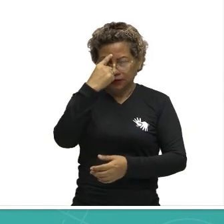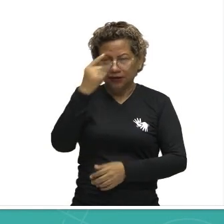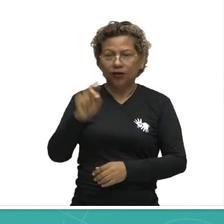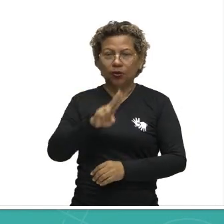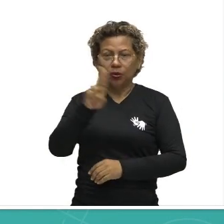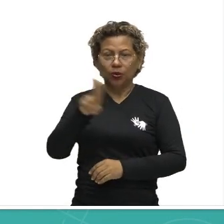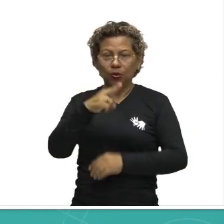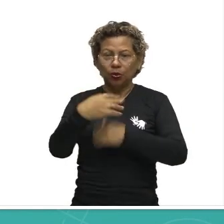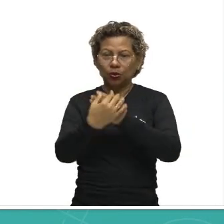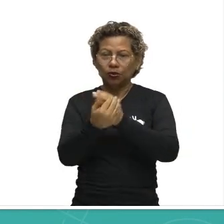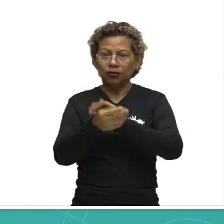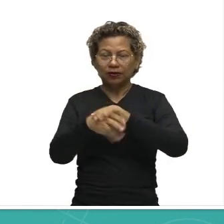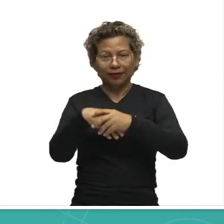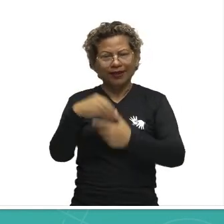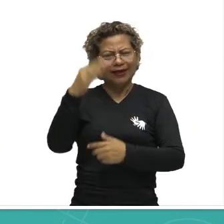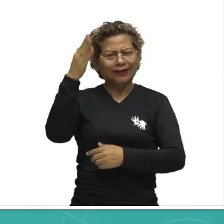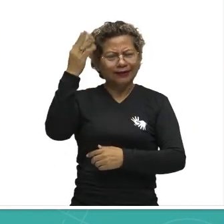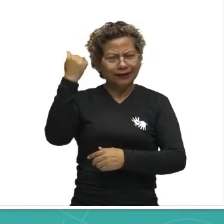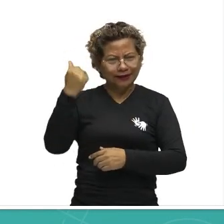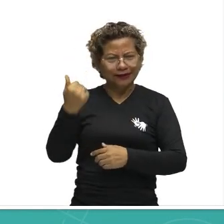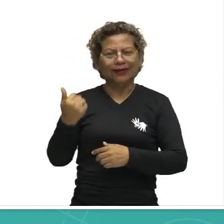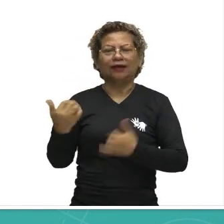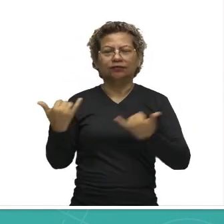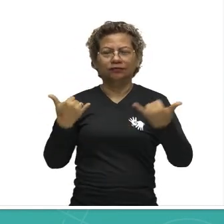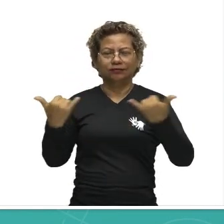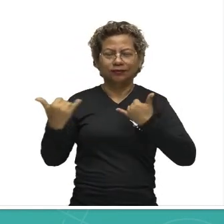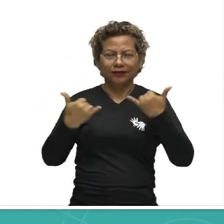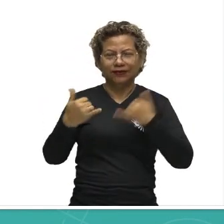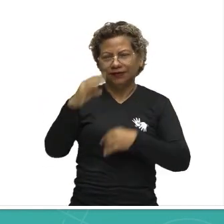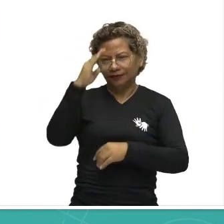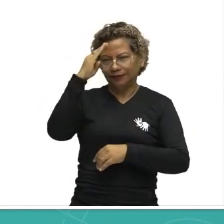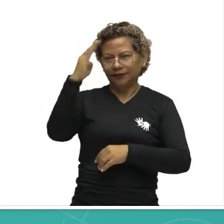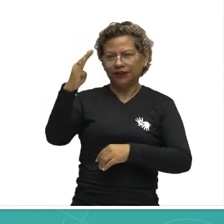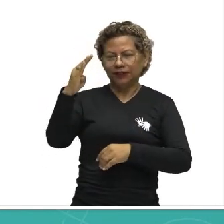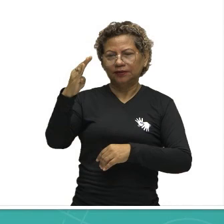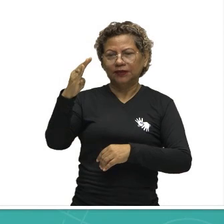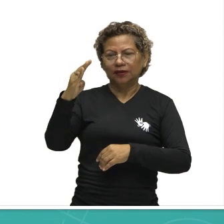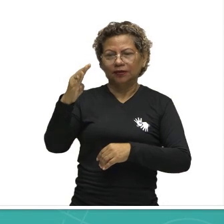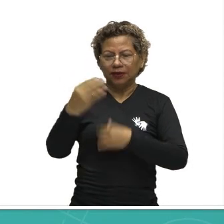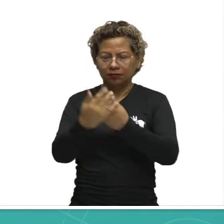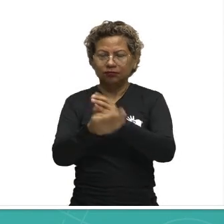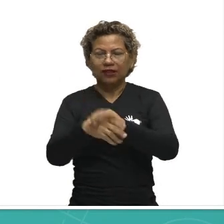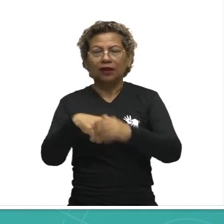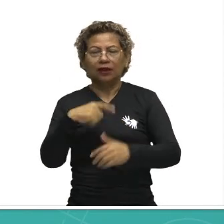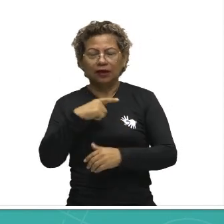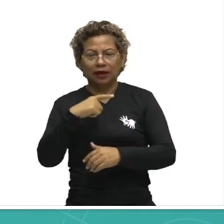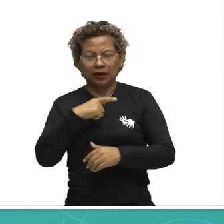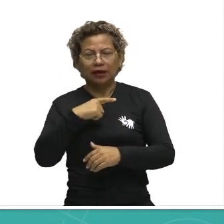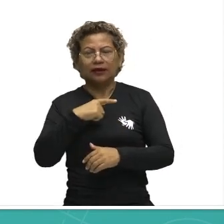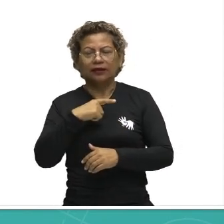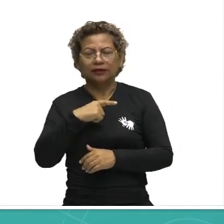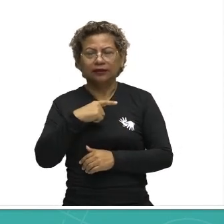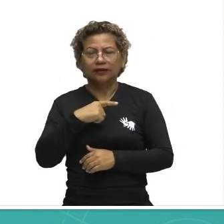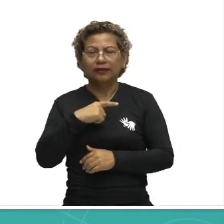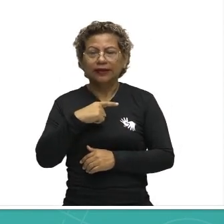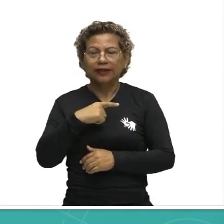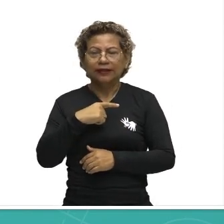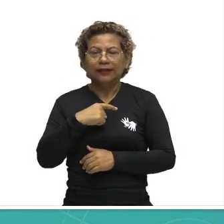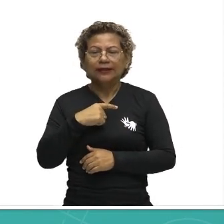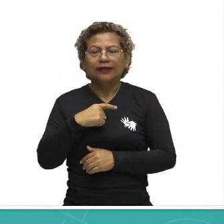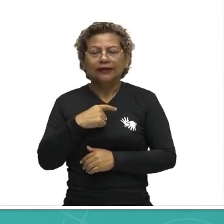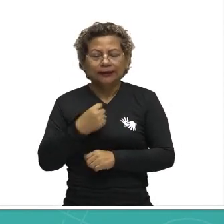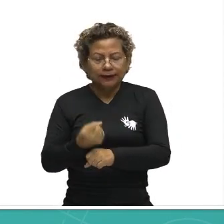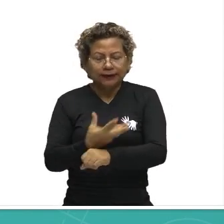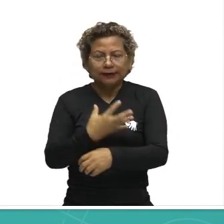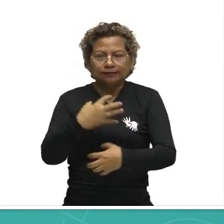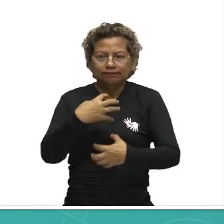Então, nós sabemos que as mãos, principalmente as mãos na dança indiana, têm uma forte, né, expressão na dança, que ela